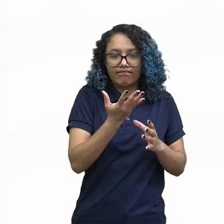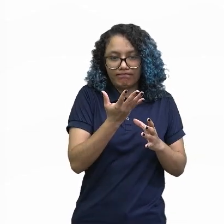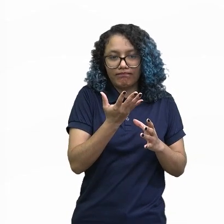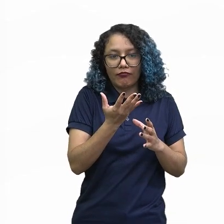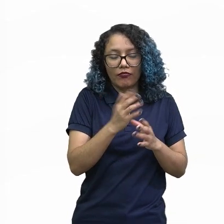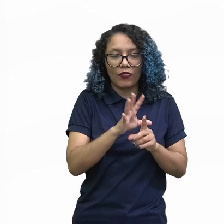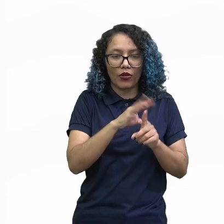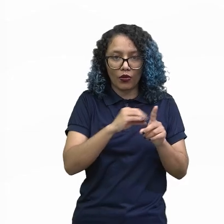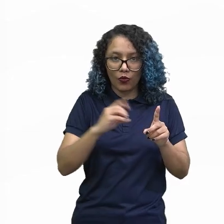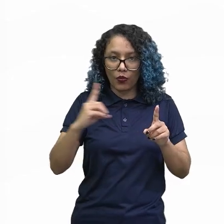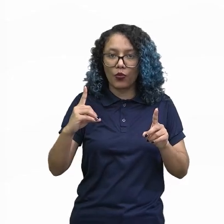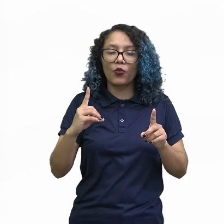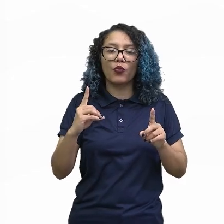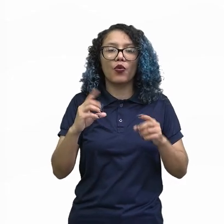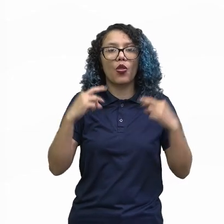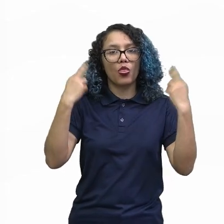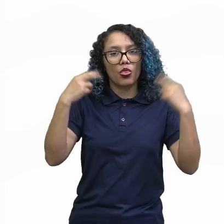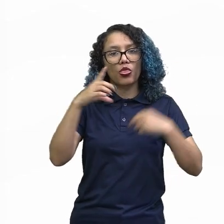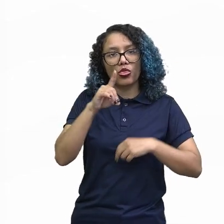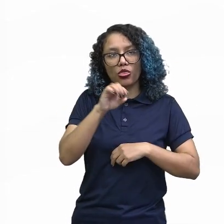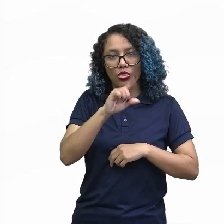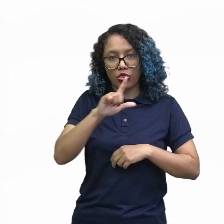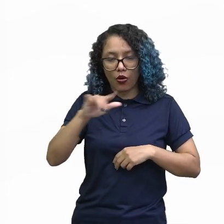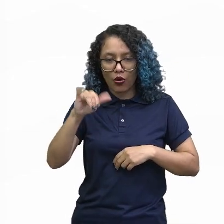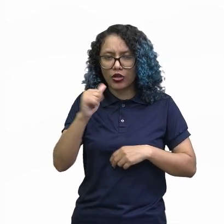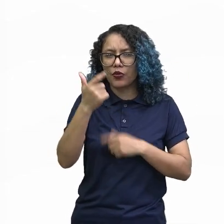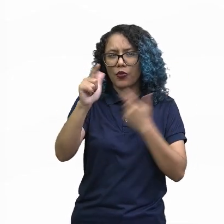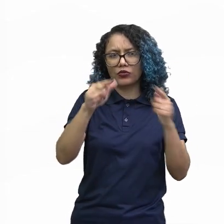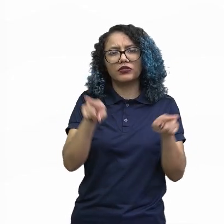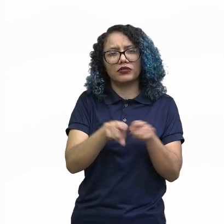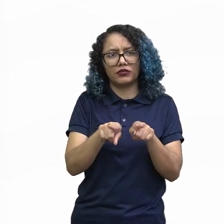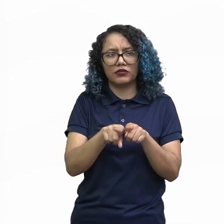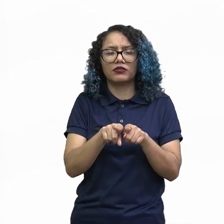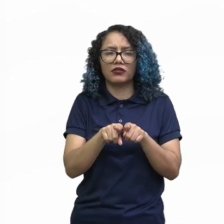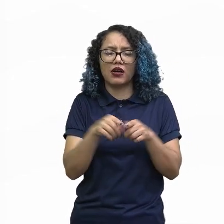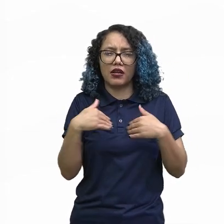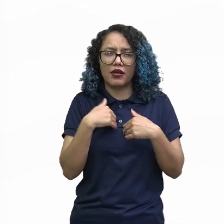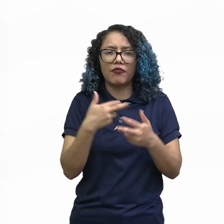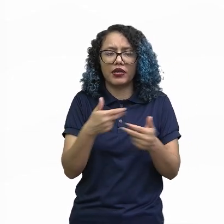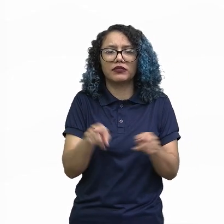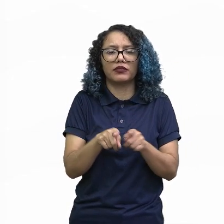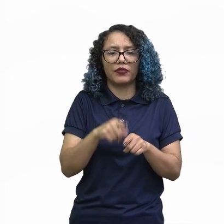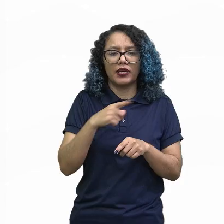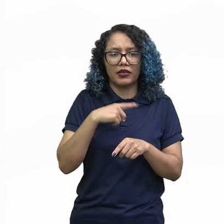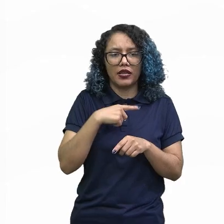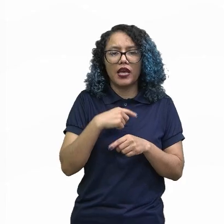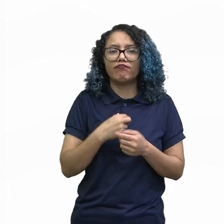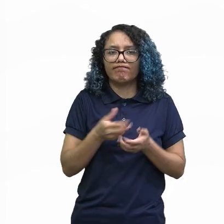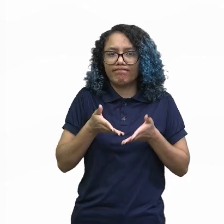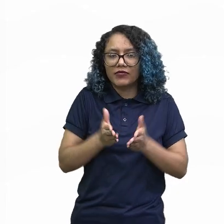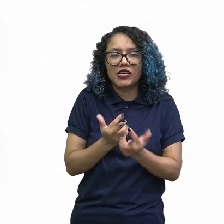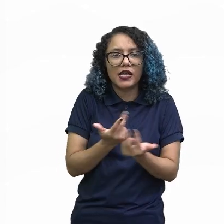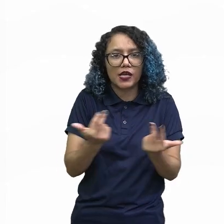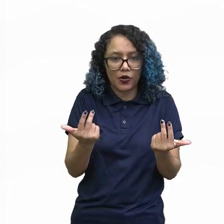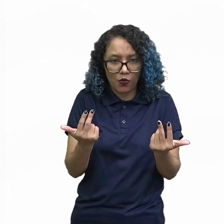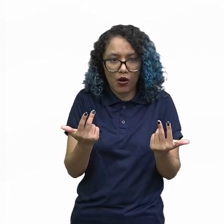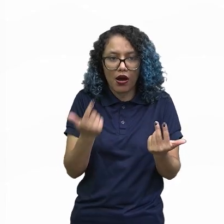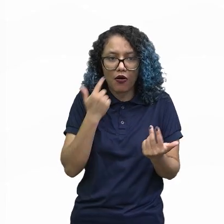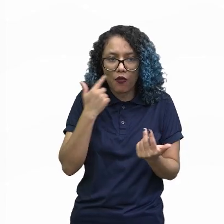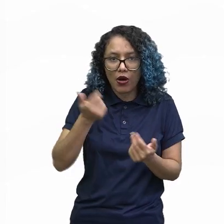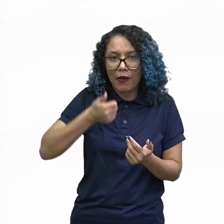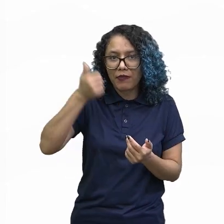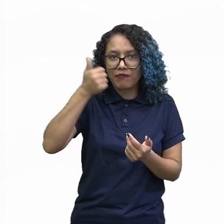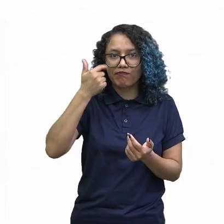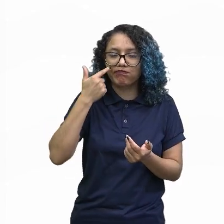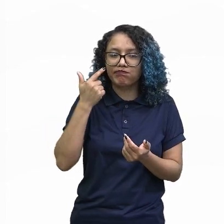Não foi a única, tem outros casos, outros exemplos aí com outros animais também, o nascimento de uma cópia idêntica à original, né, como